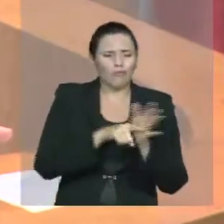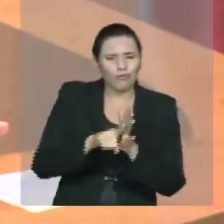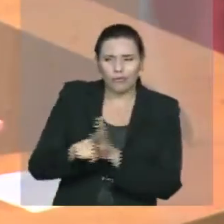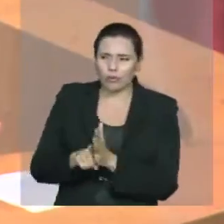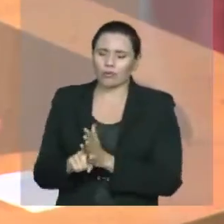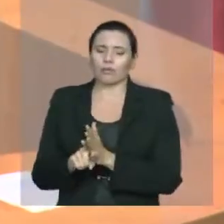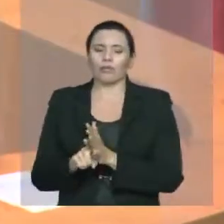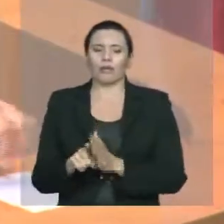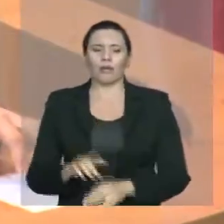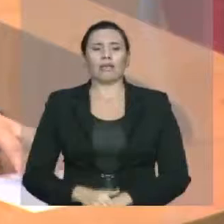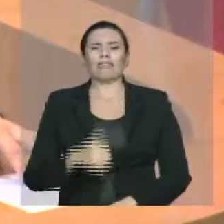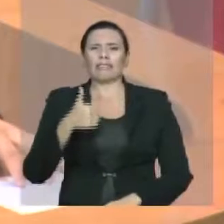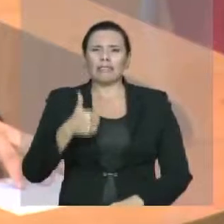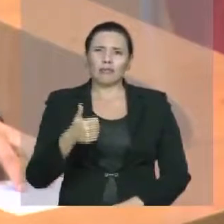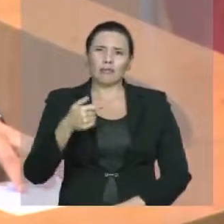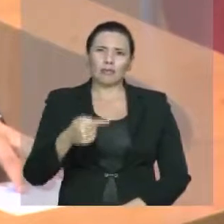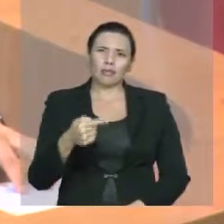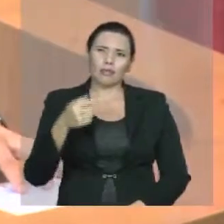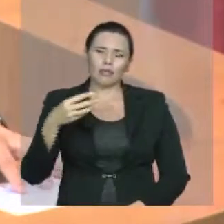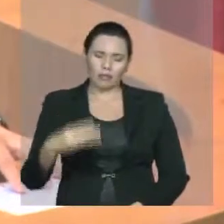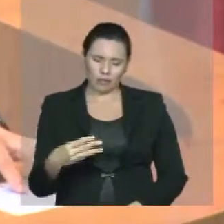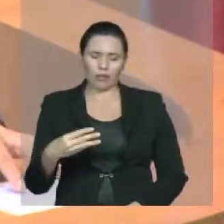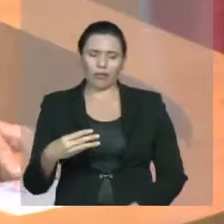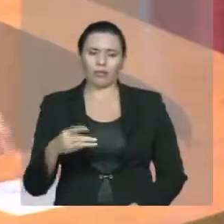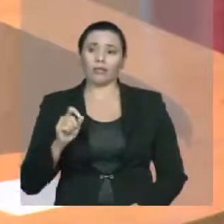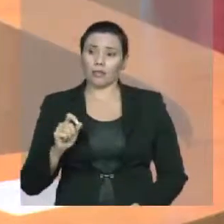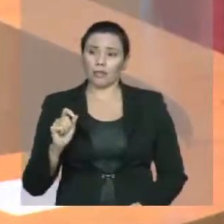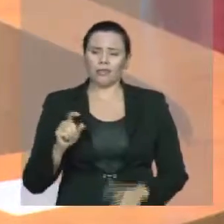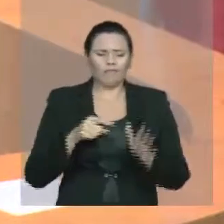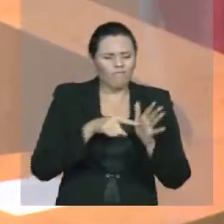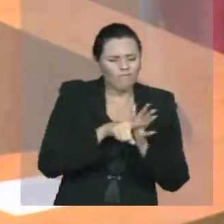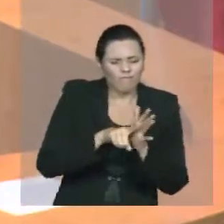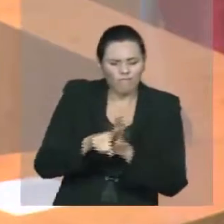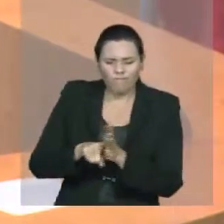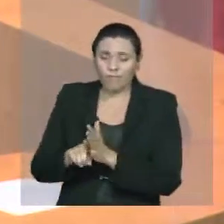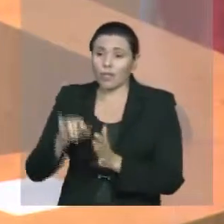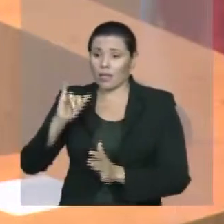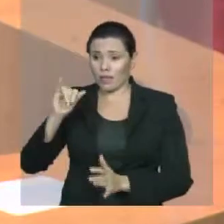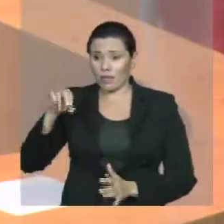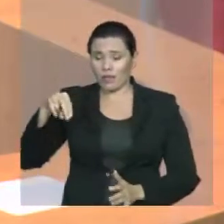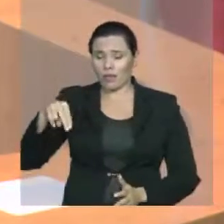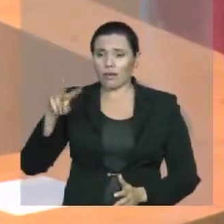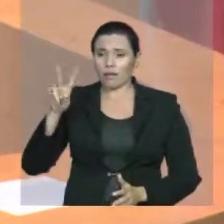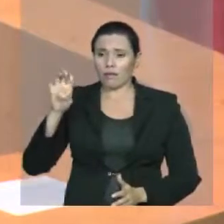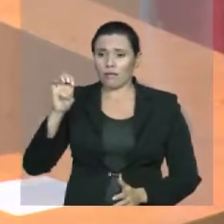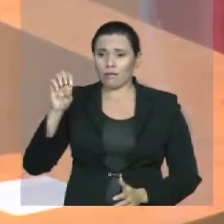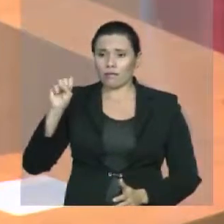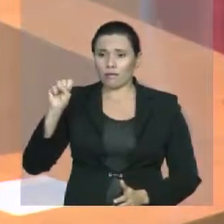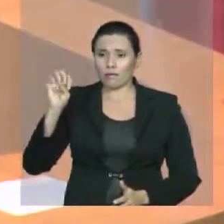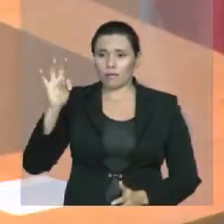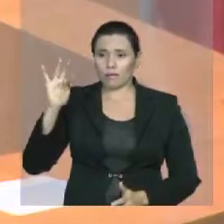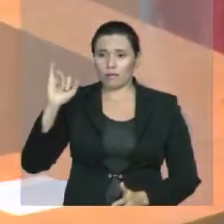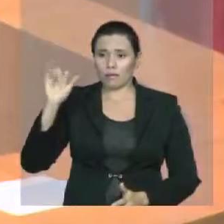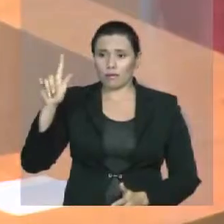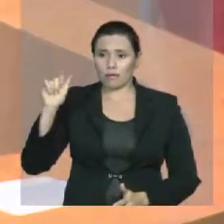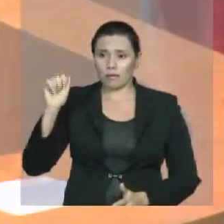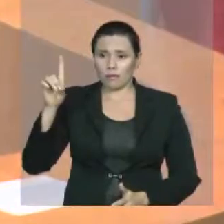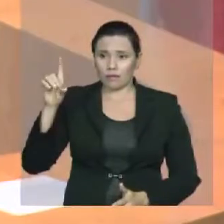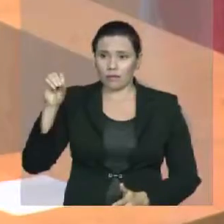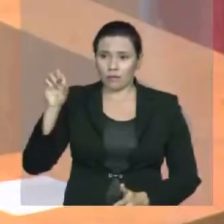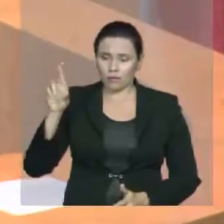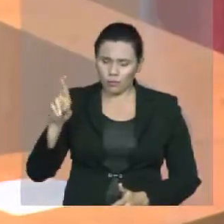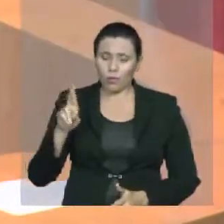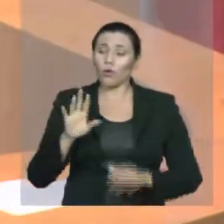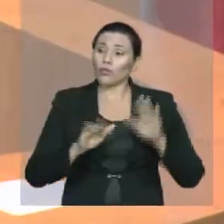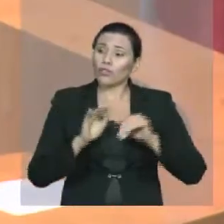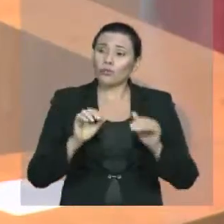investigadores que nós temos aptos para o curso de formação, já foi feita a convocação de 50. Então, nós temos ainda